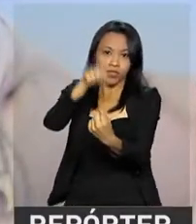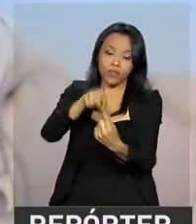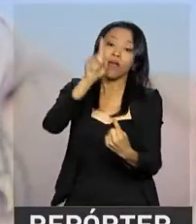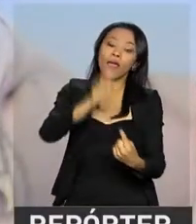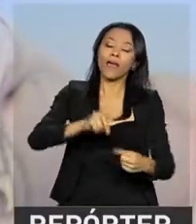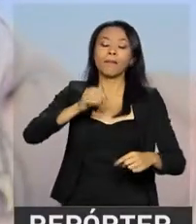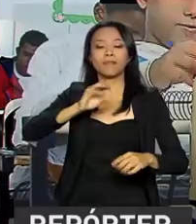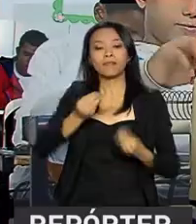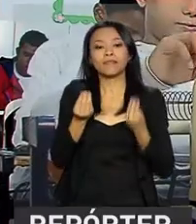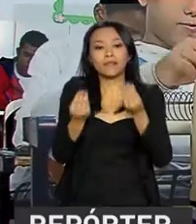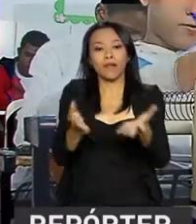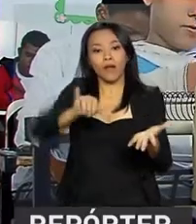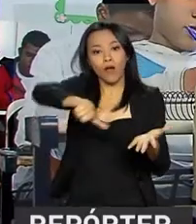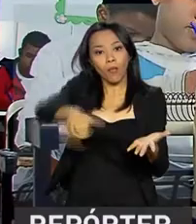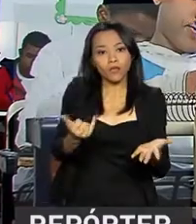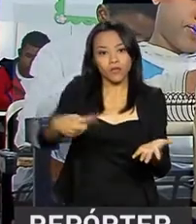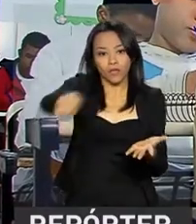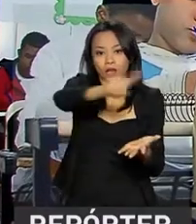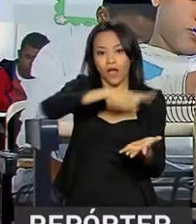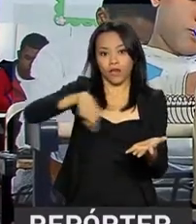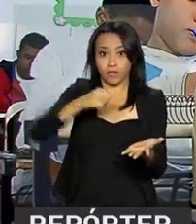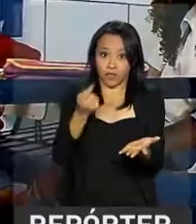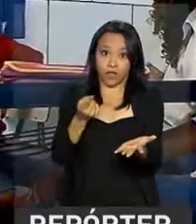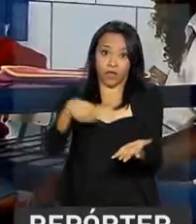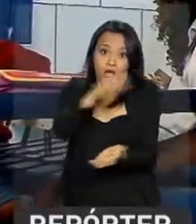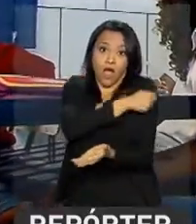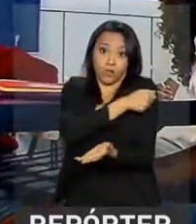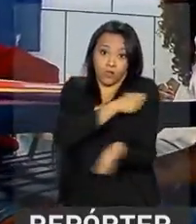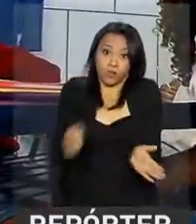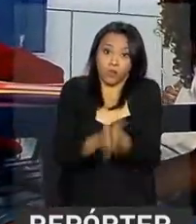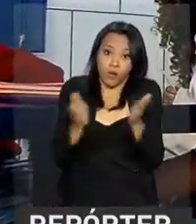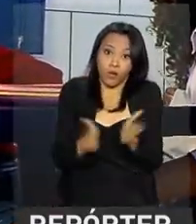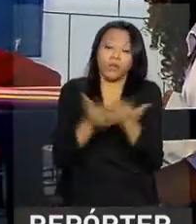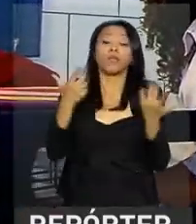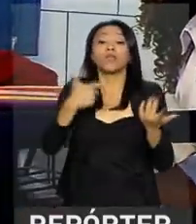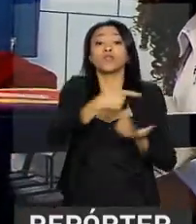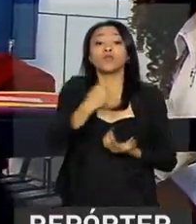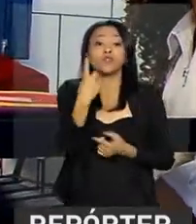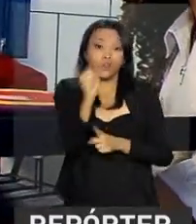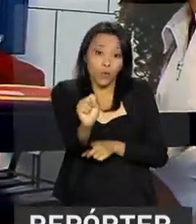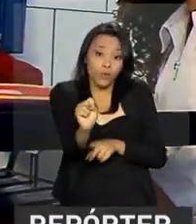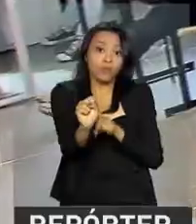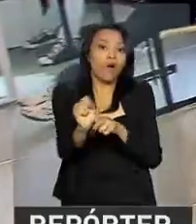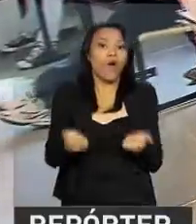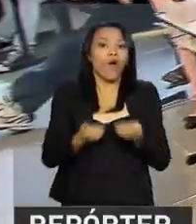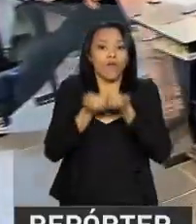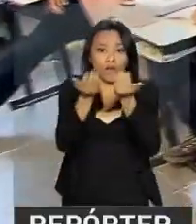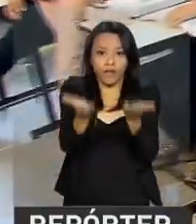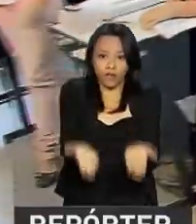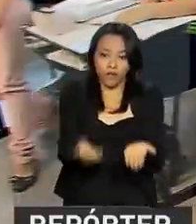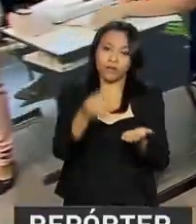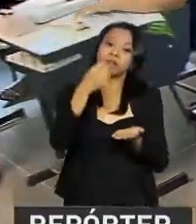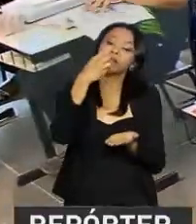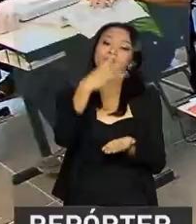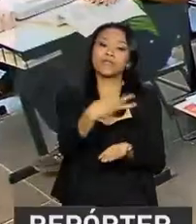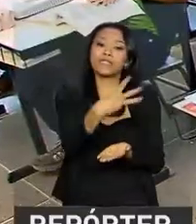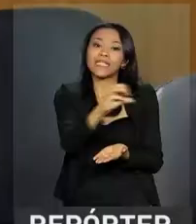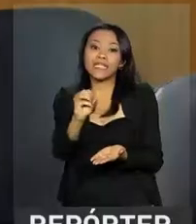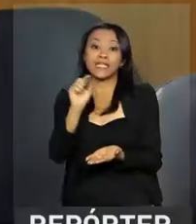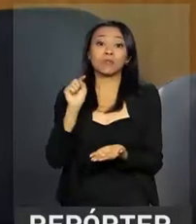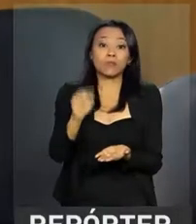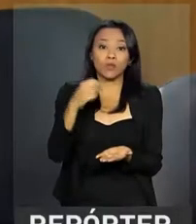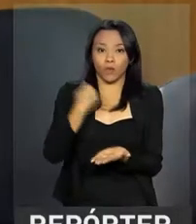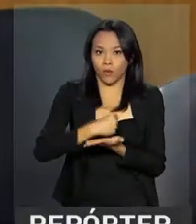mais oportunidades a estudantes de baixa renda. Para 2018, serão ofertados 300 mil